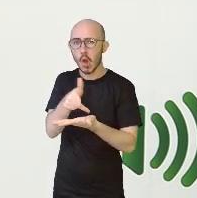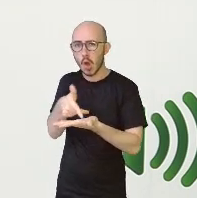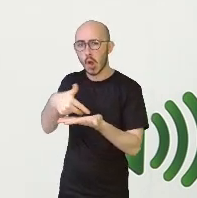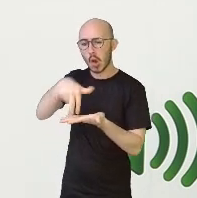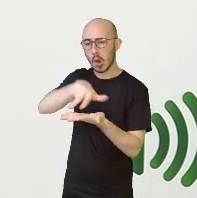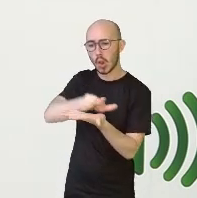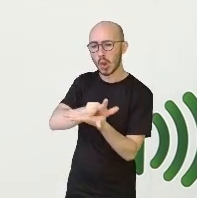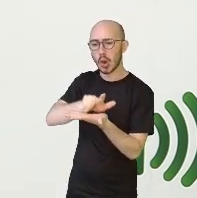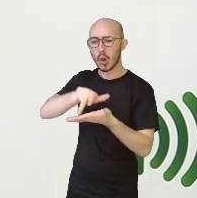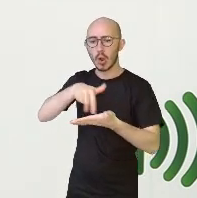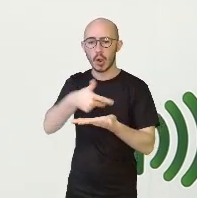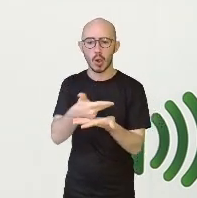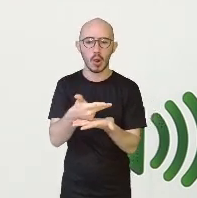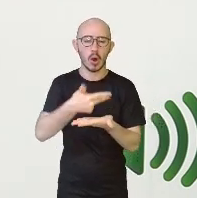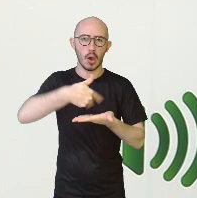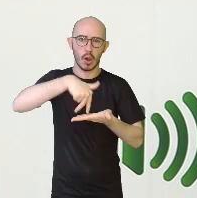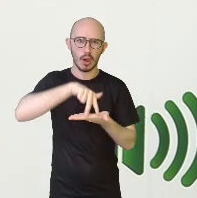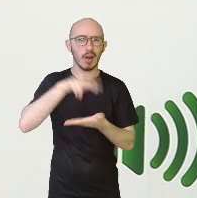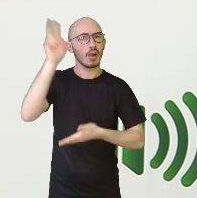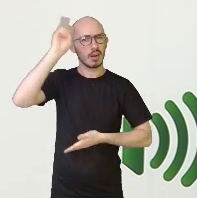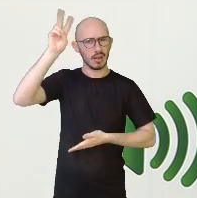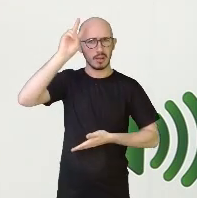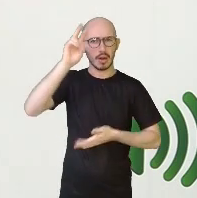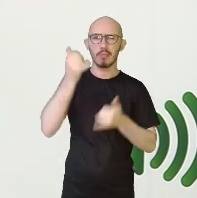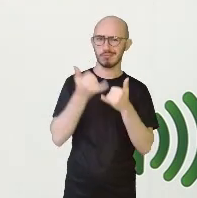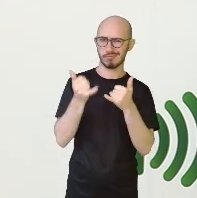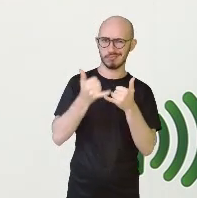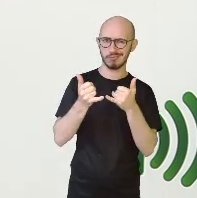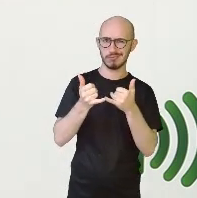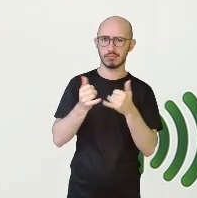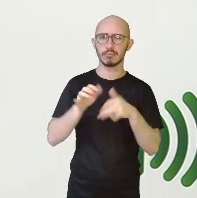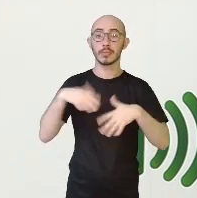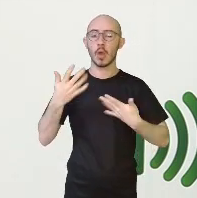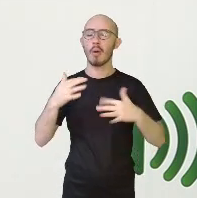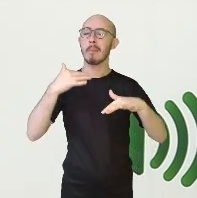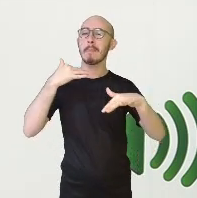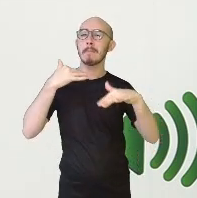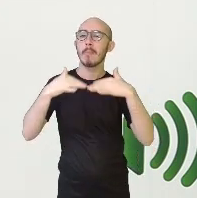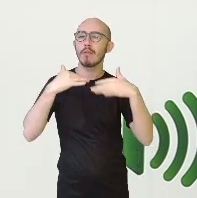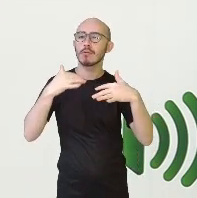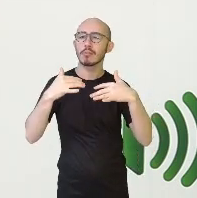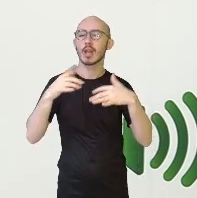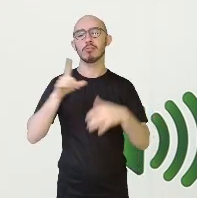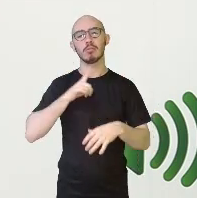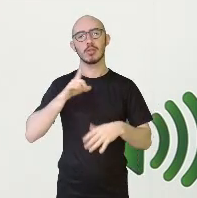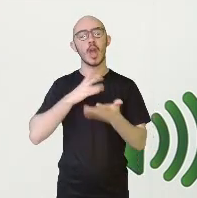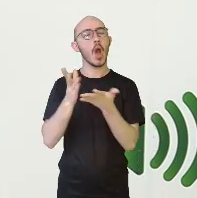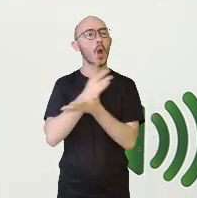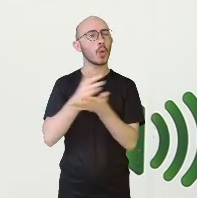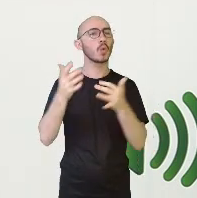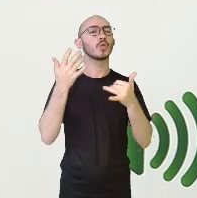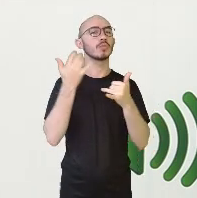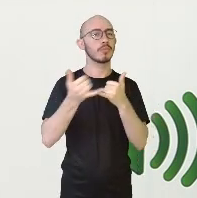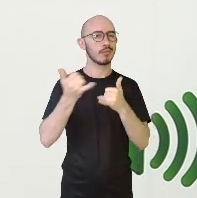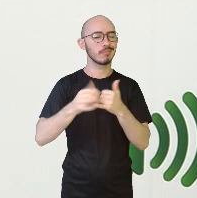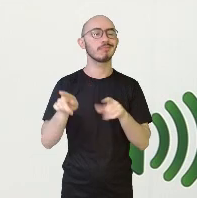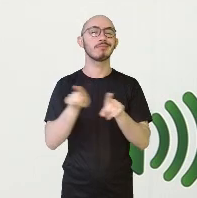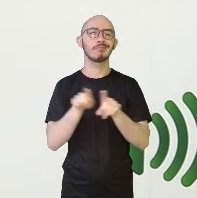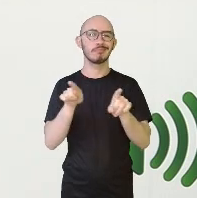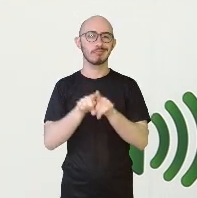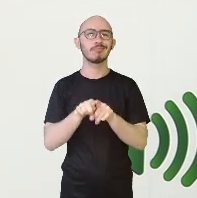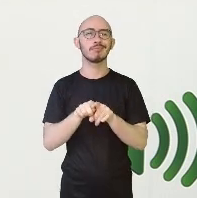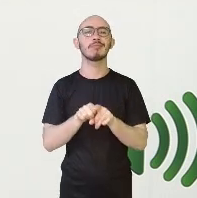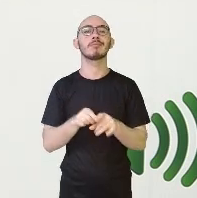hop? Lembra? Os movimentos, o movimento do nosso corpo, a coreografia.